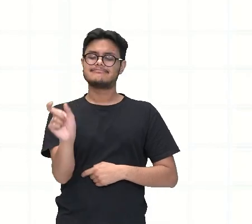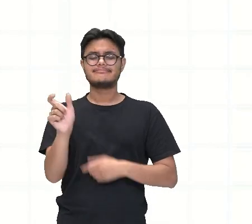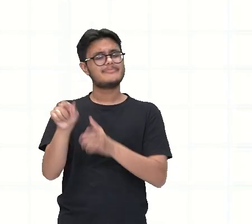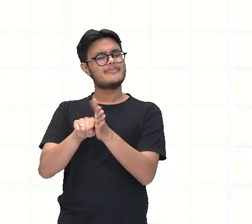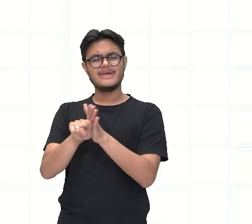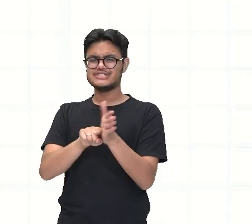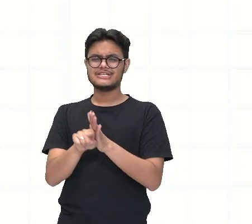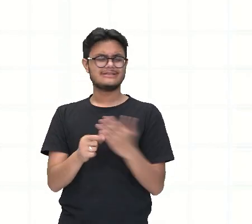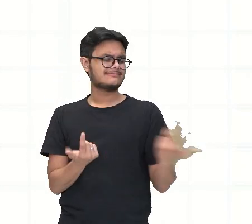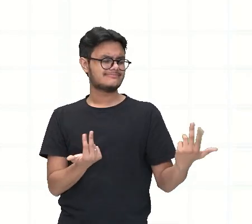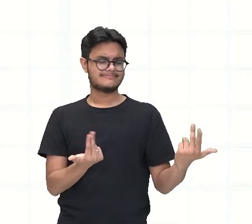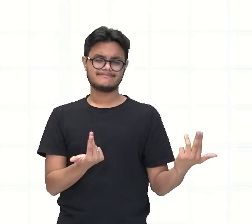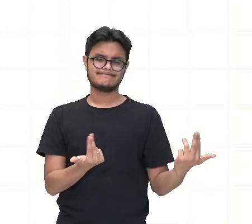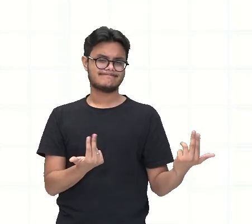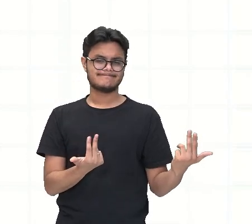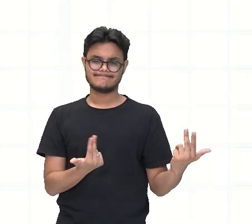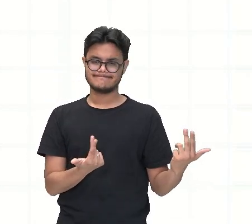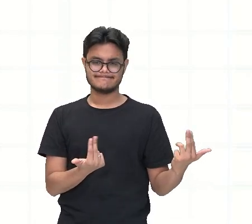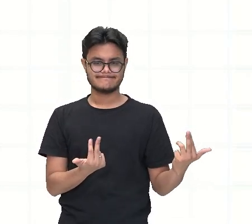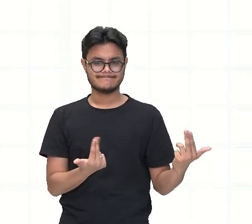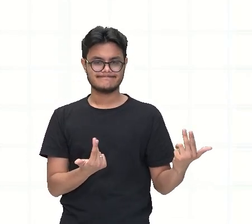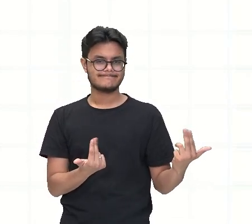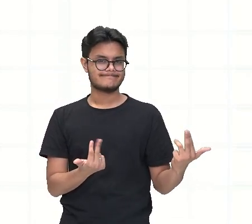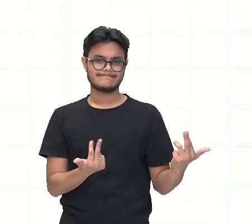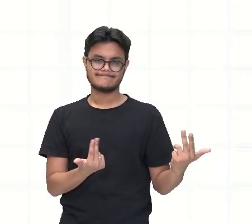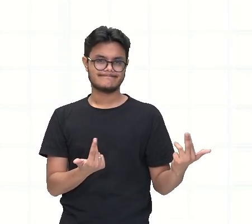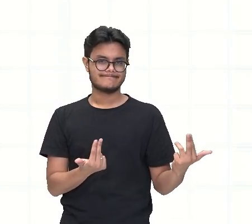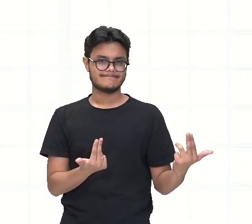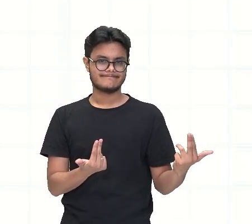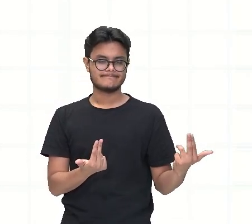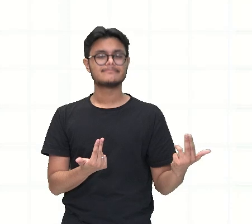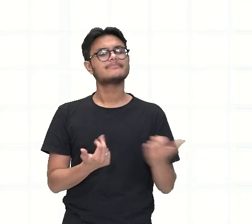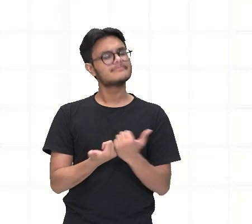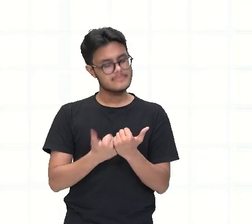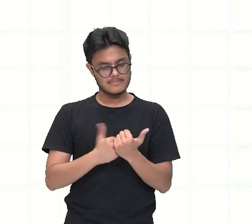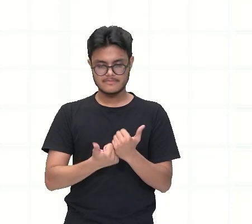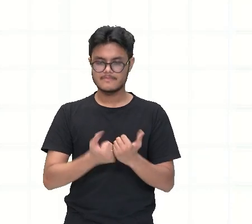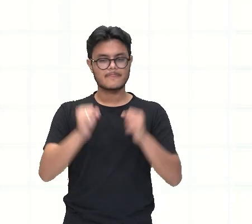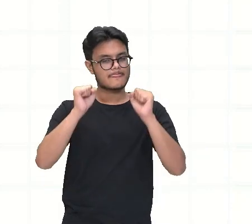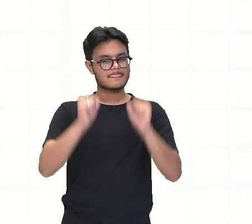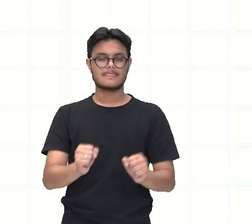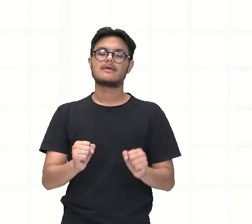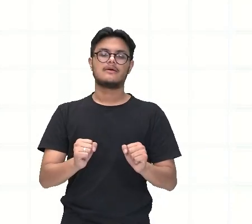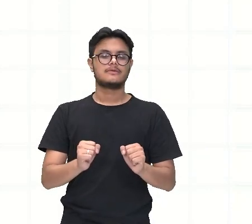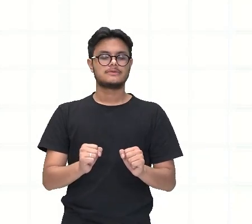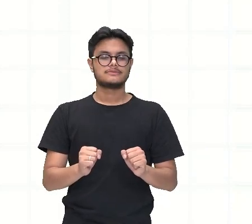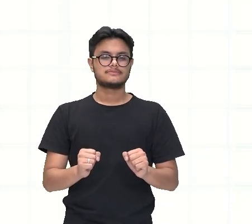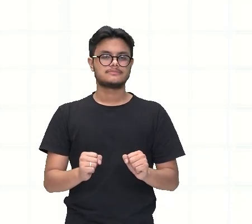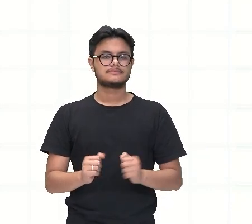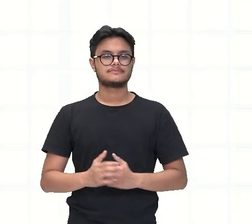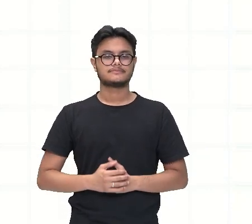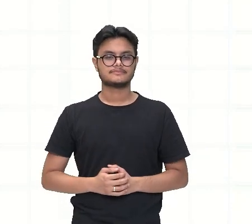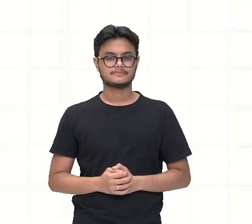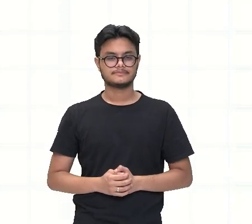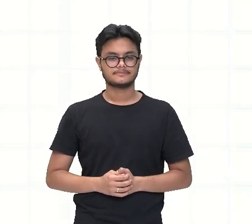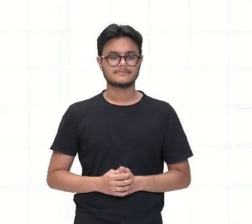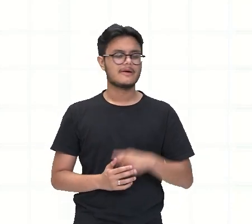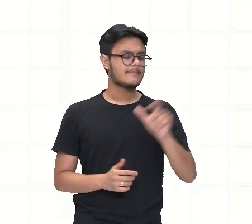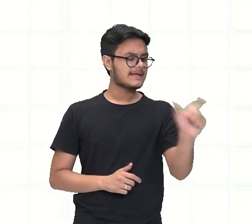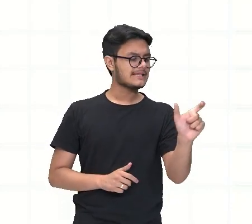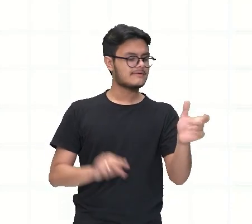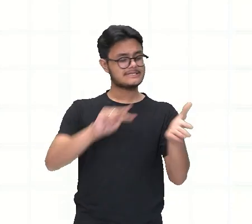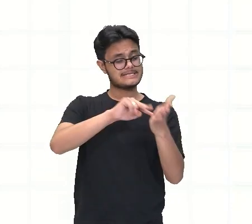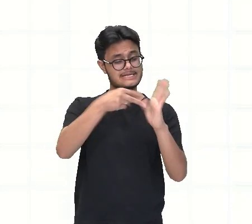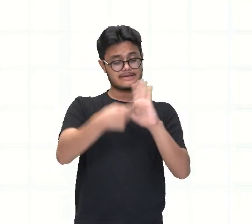são equivalentes nesse contexto. Então eu posso substituir uma pela outra, né? Em vez de dizer